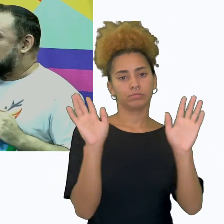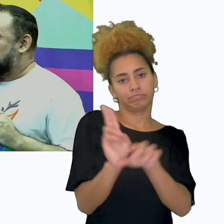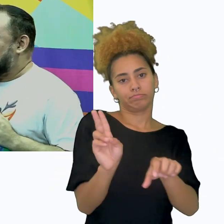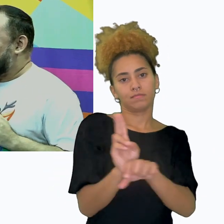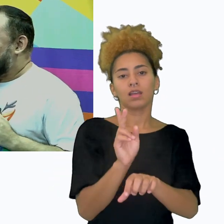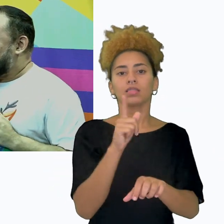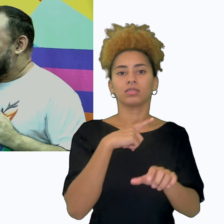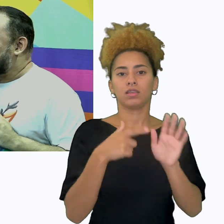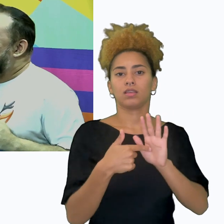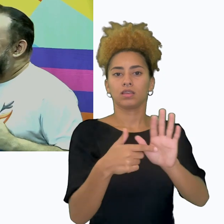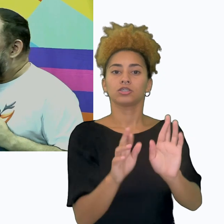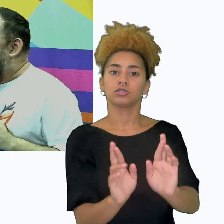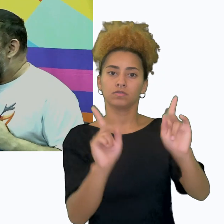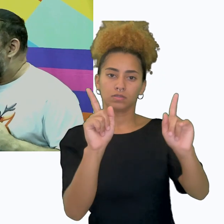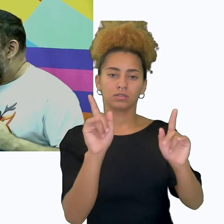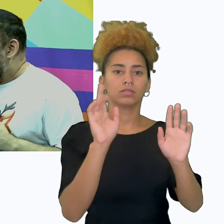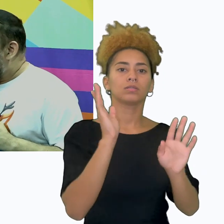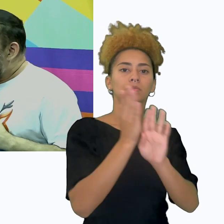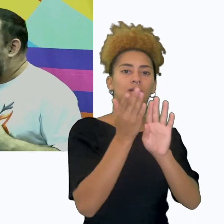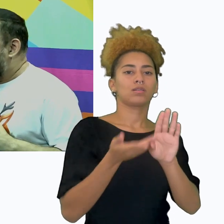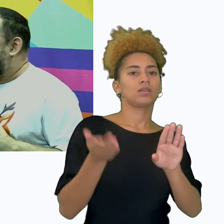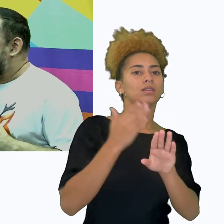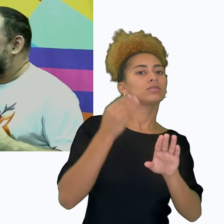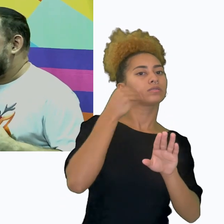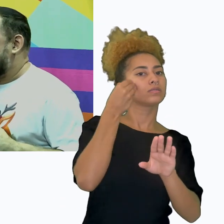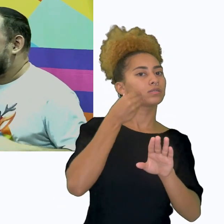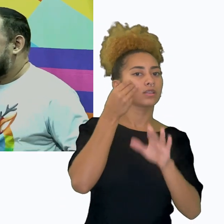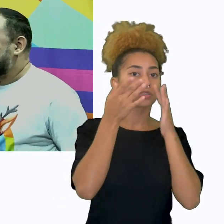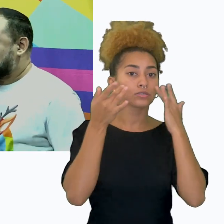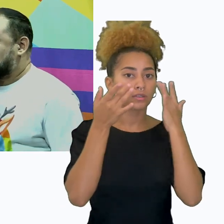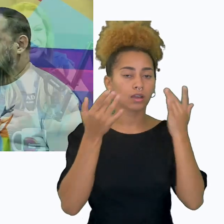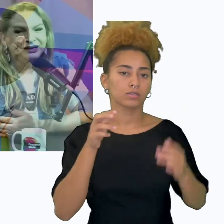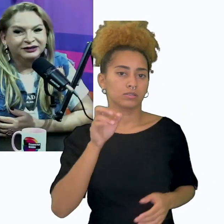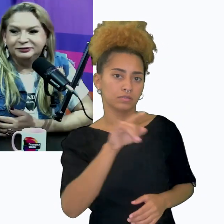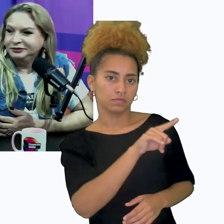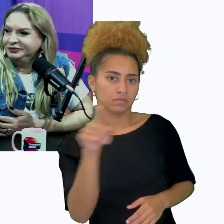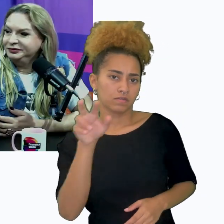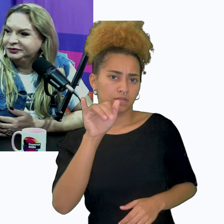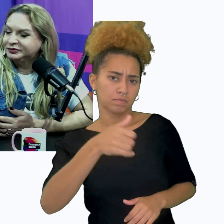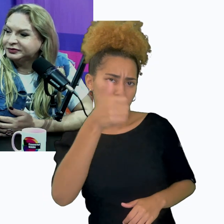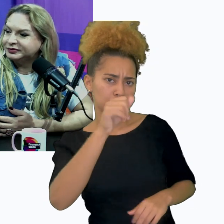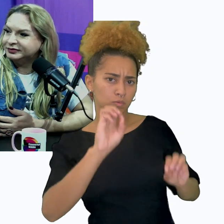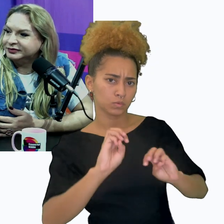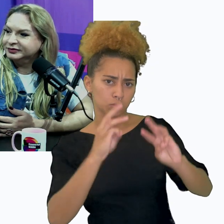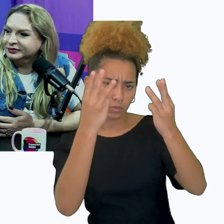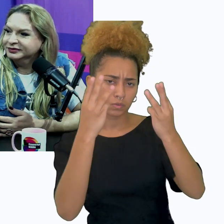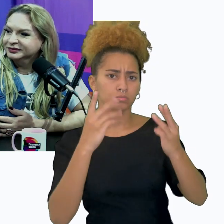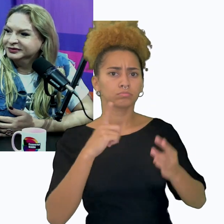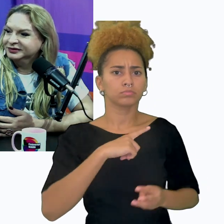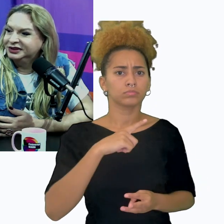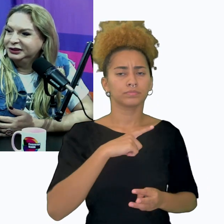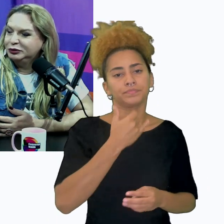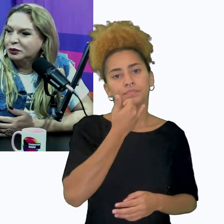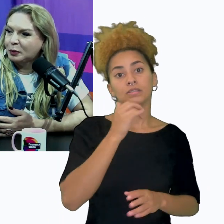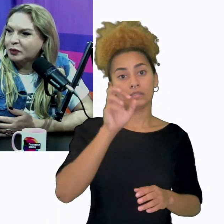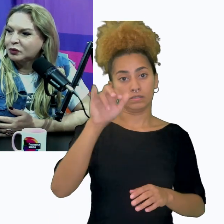mais aqui Era o por conta da diferencial, carga né? do teatro que você tinha. É, tanto que quando você foi fazer seu primeiro show lá na Divine, você